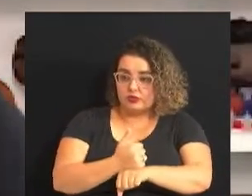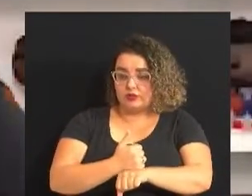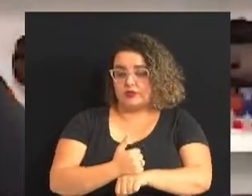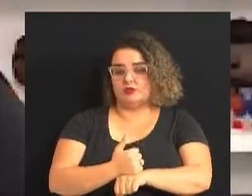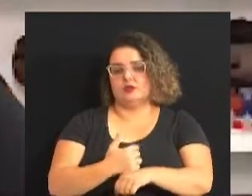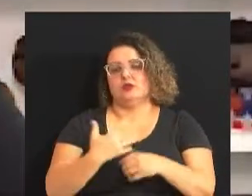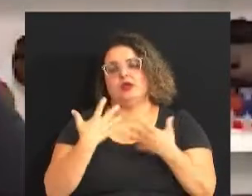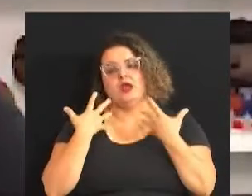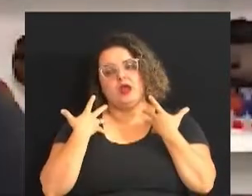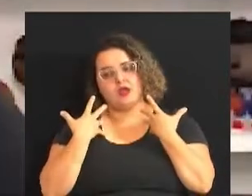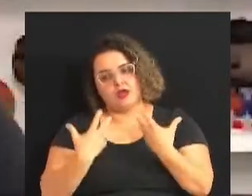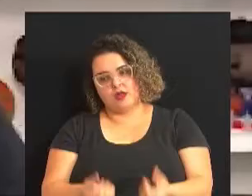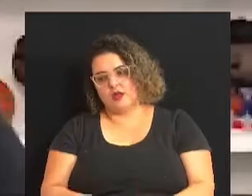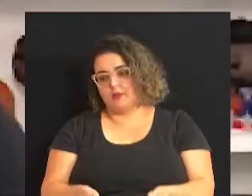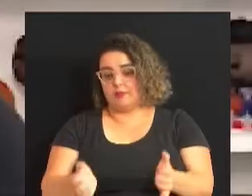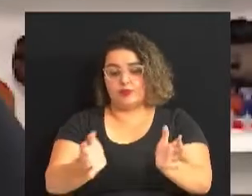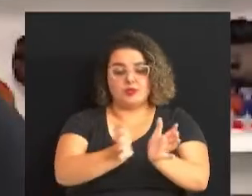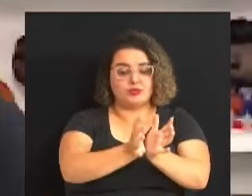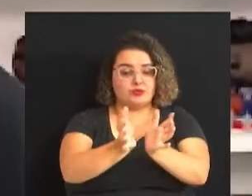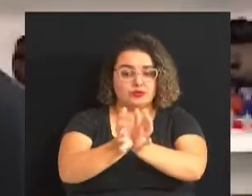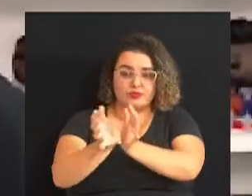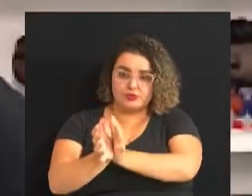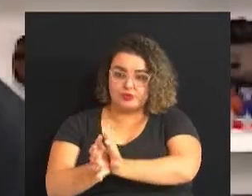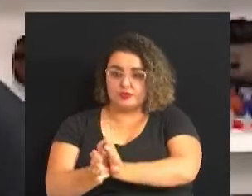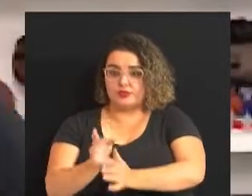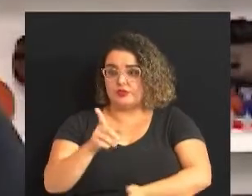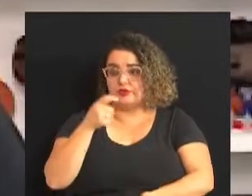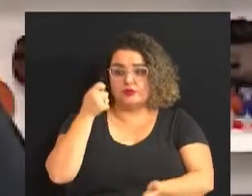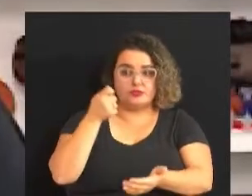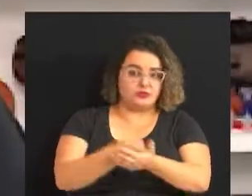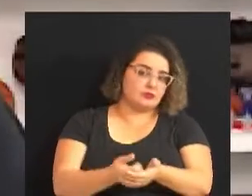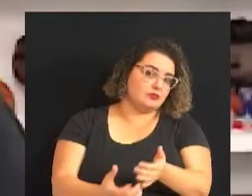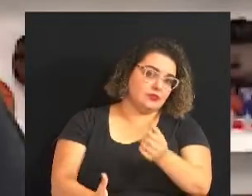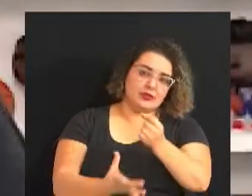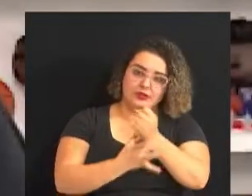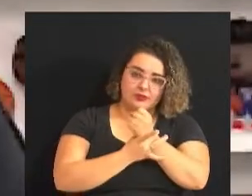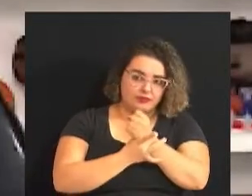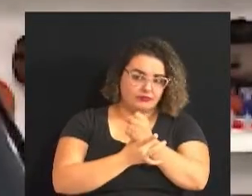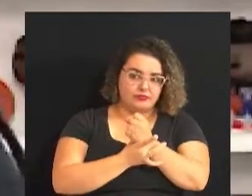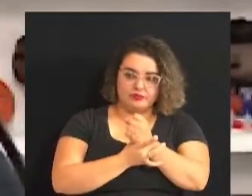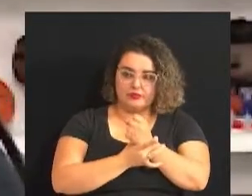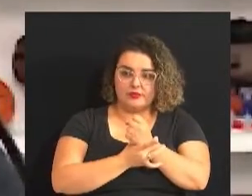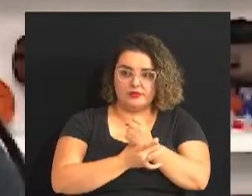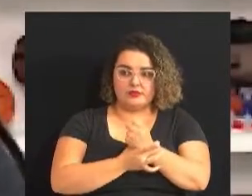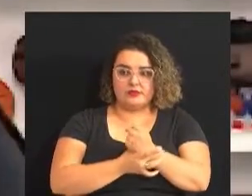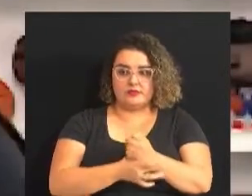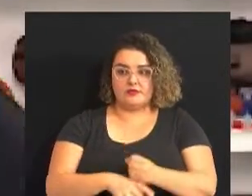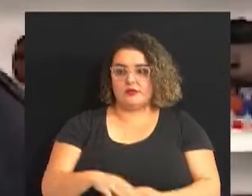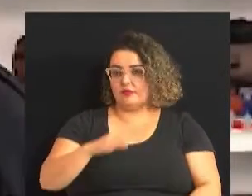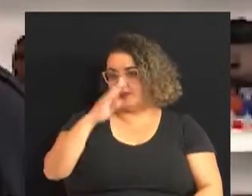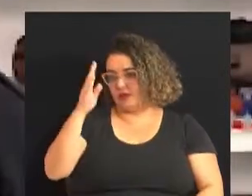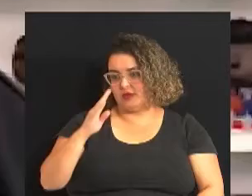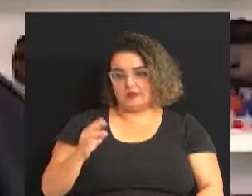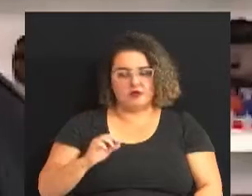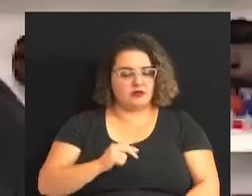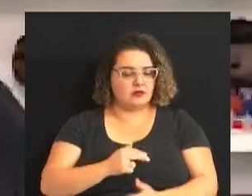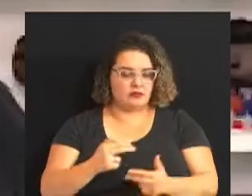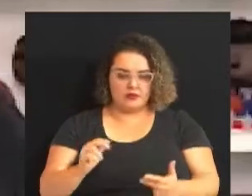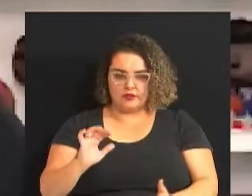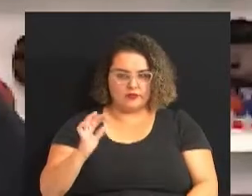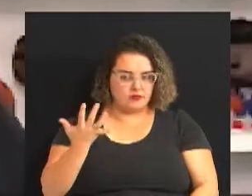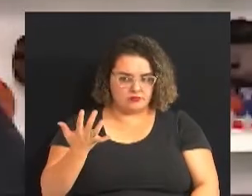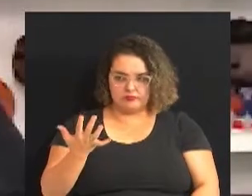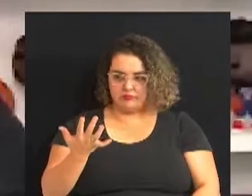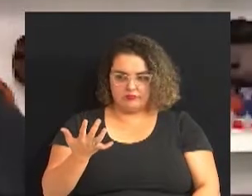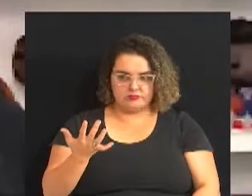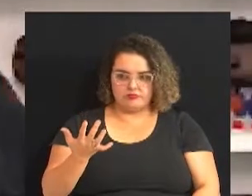recebem através dos clubes, e se você não paga um seguro, você vai vestir a camisa da seleção, se acontece alguma coisa com você, você está